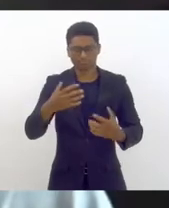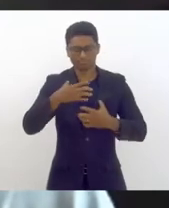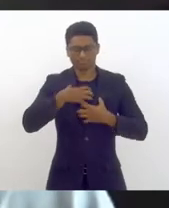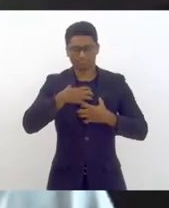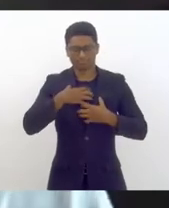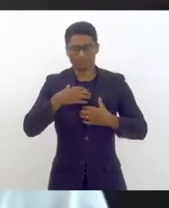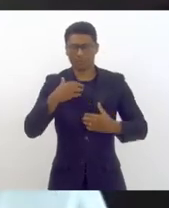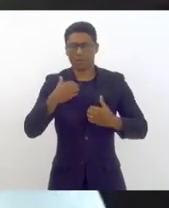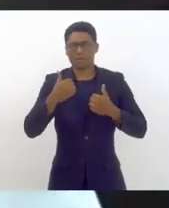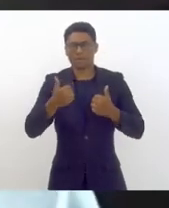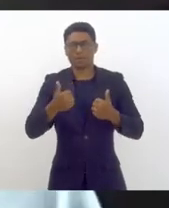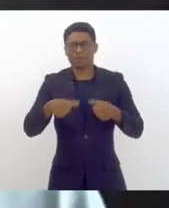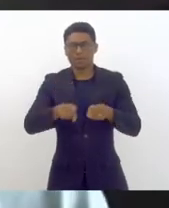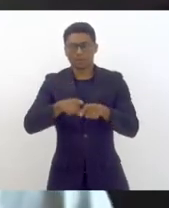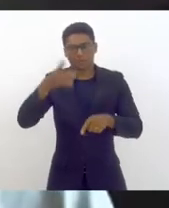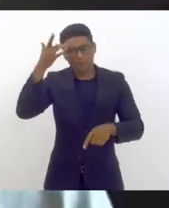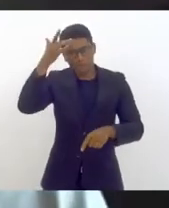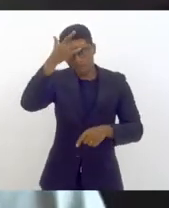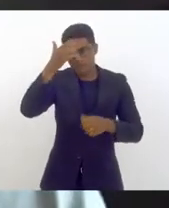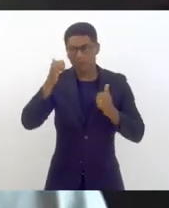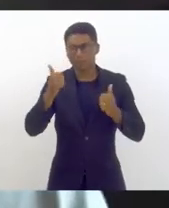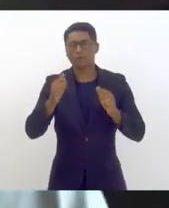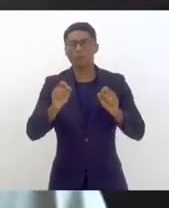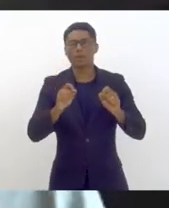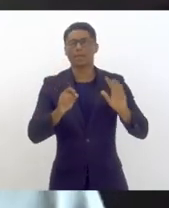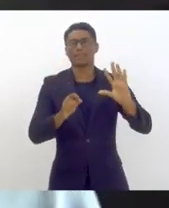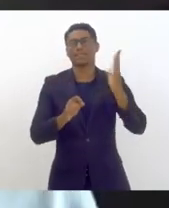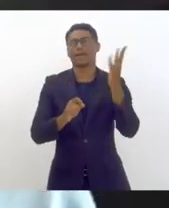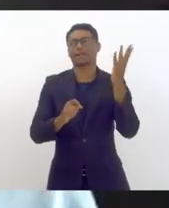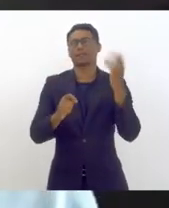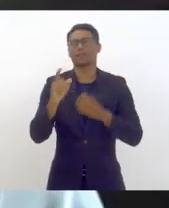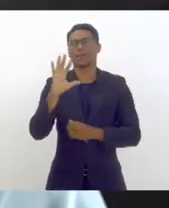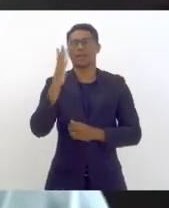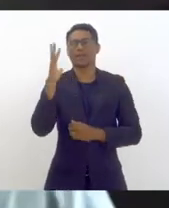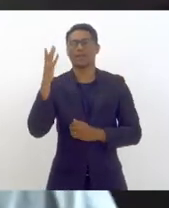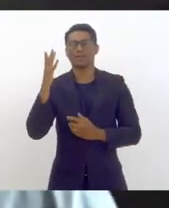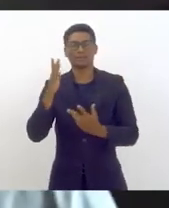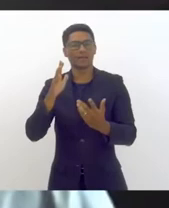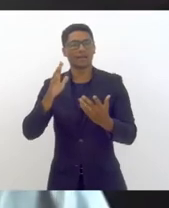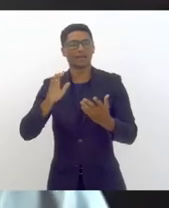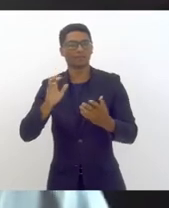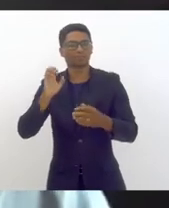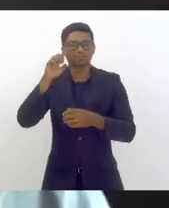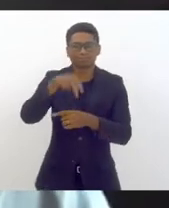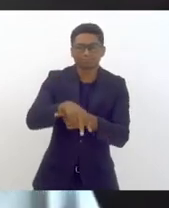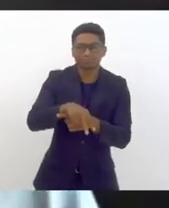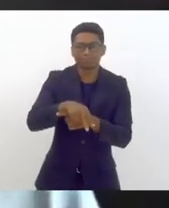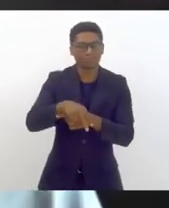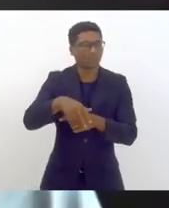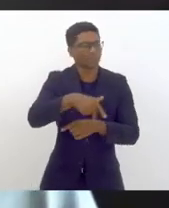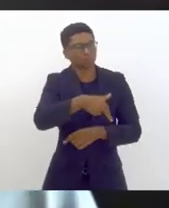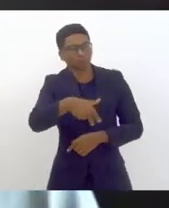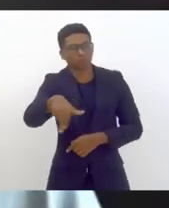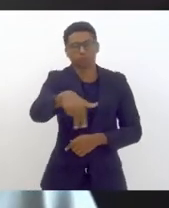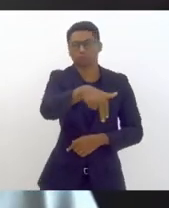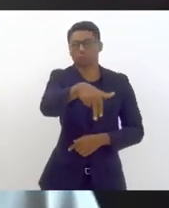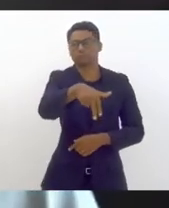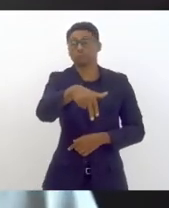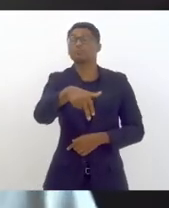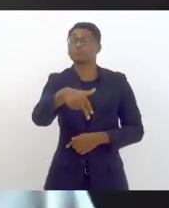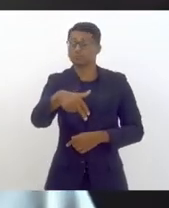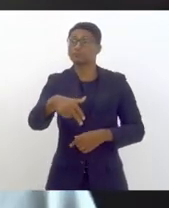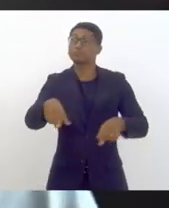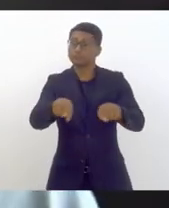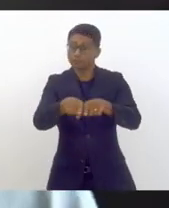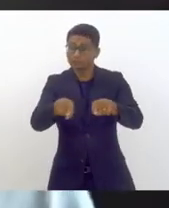natureza. E depois da pandemia de Covid, isso ficou muito mais evidenciado. Muito mais pessoas